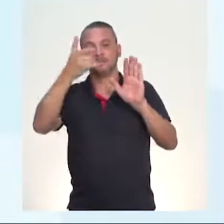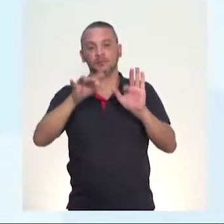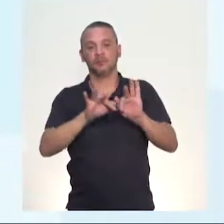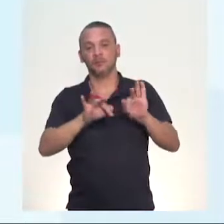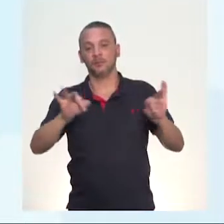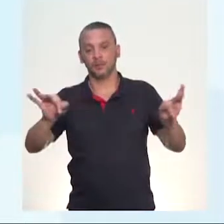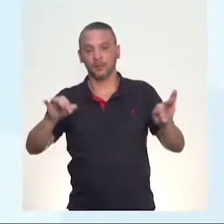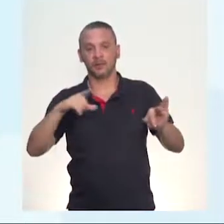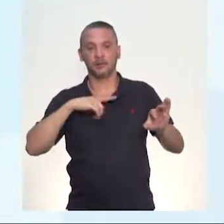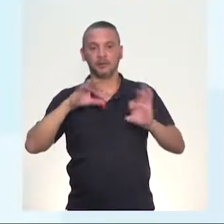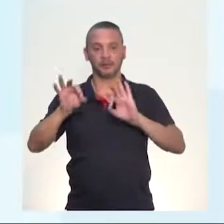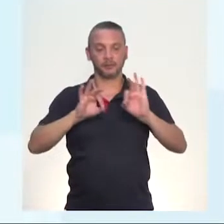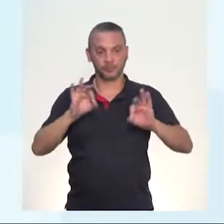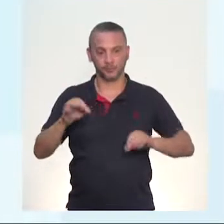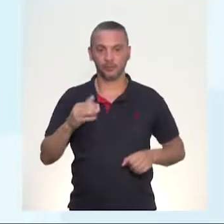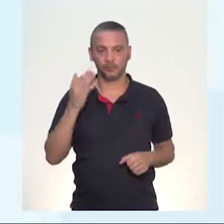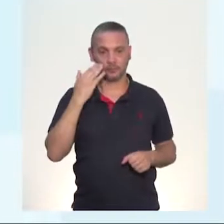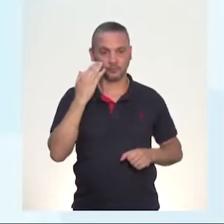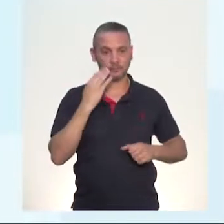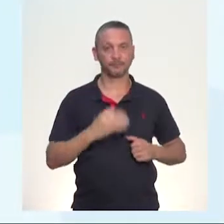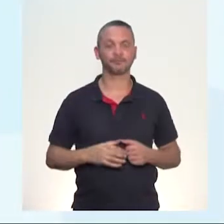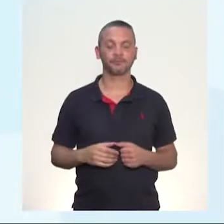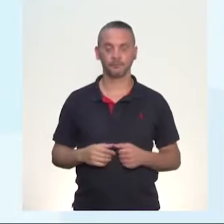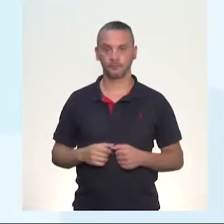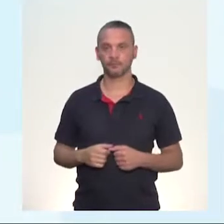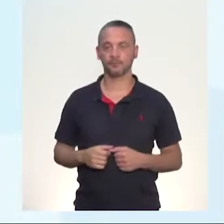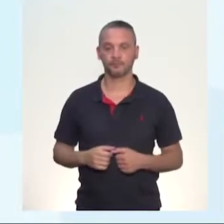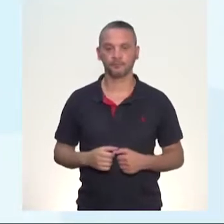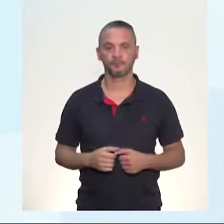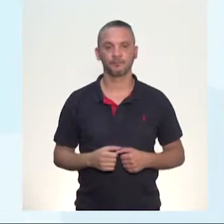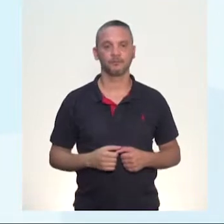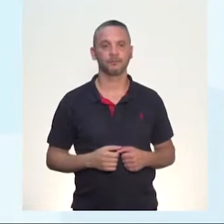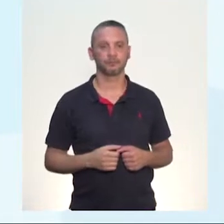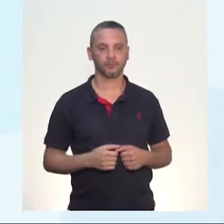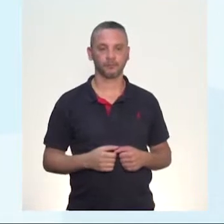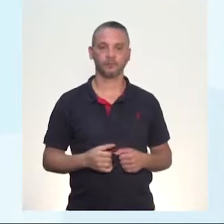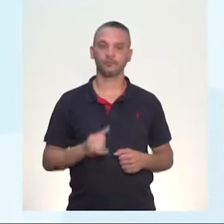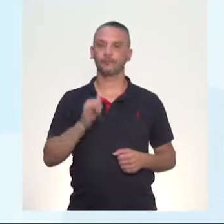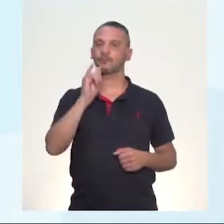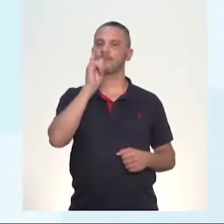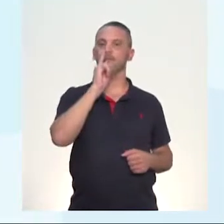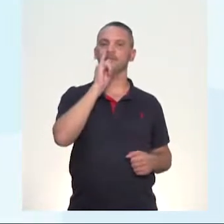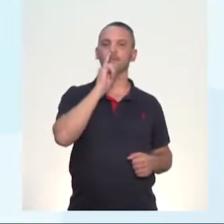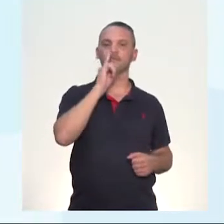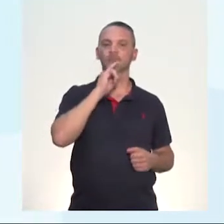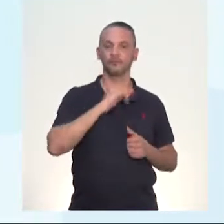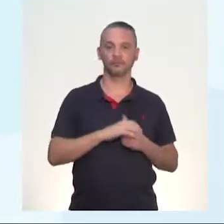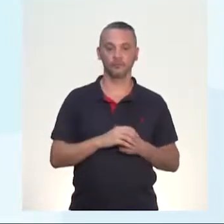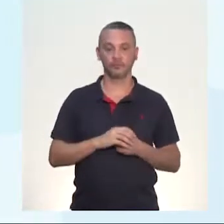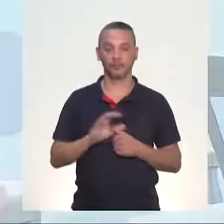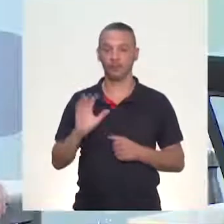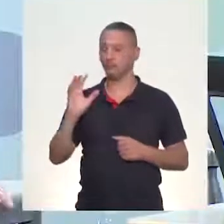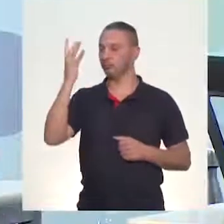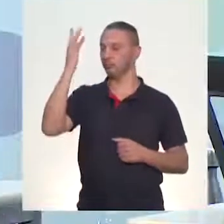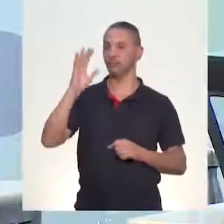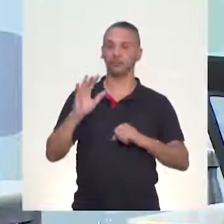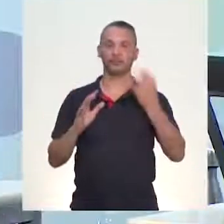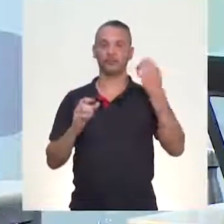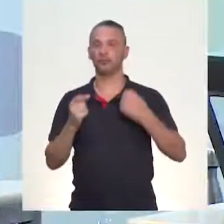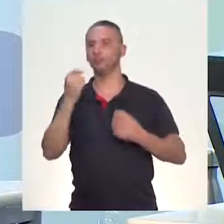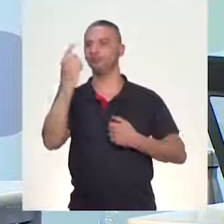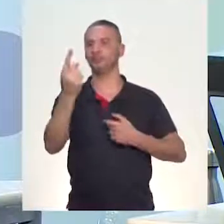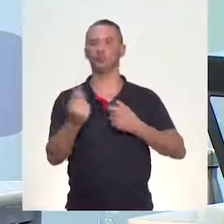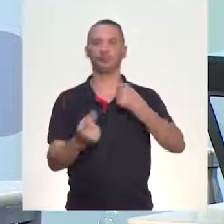frase generalizador quanto à heterogeneidade. Por exemplo, estabelecimento de causalidades aleatórias.